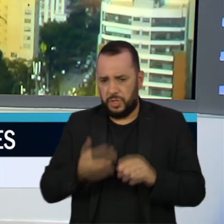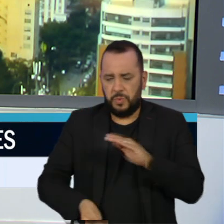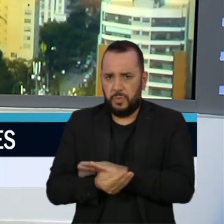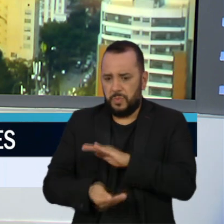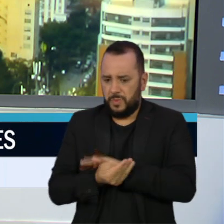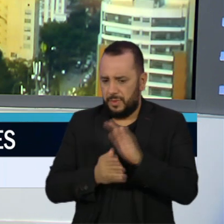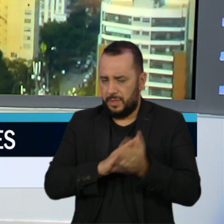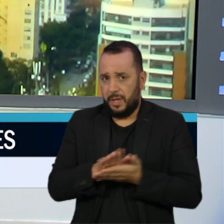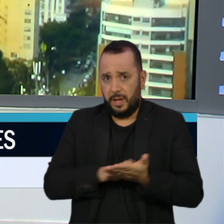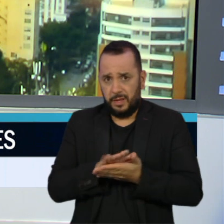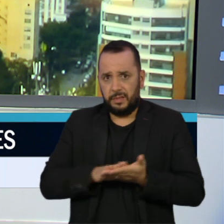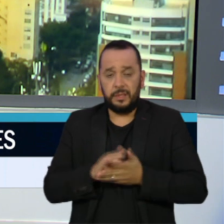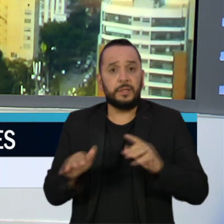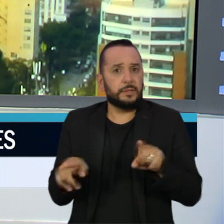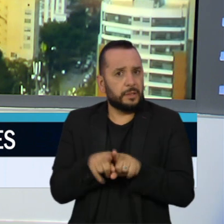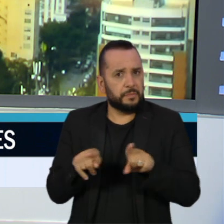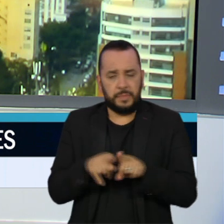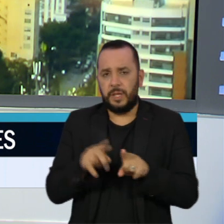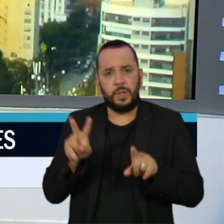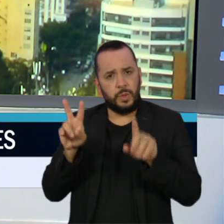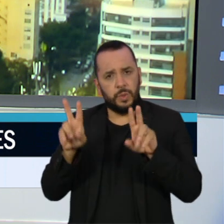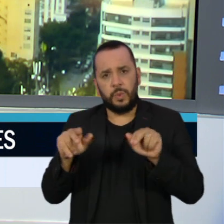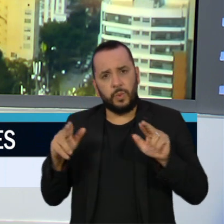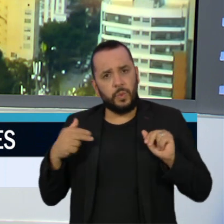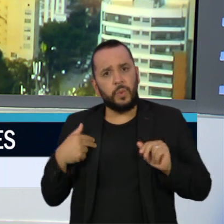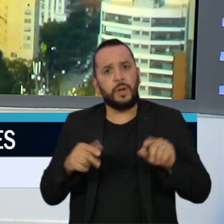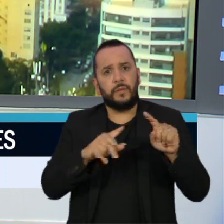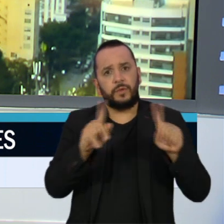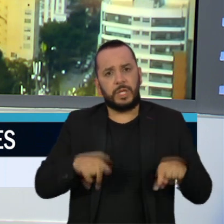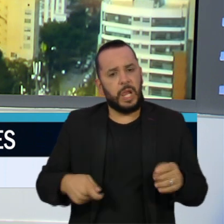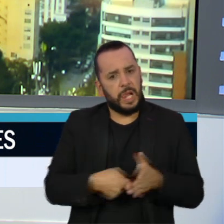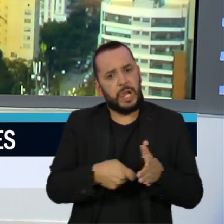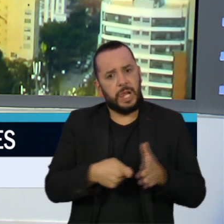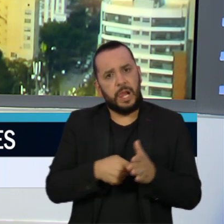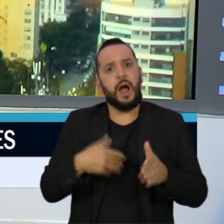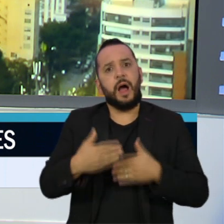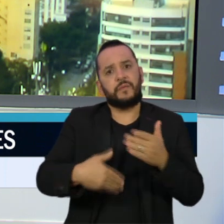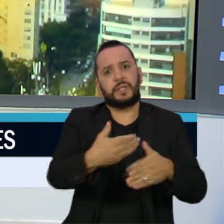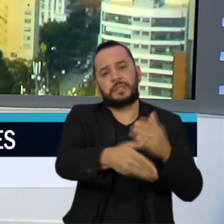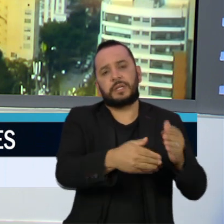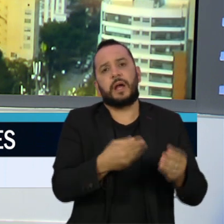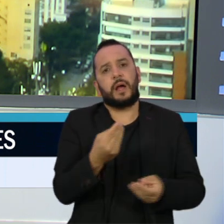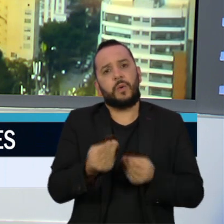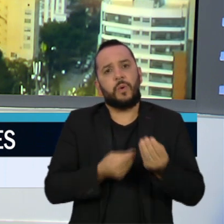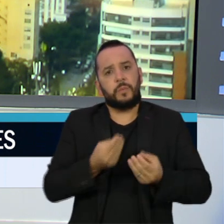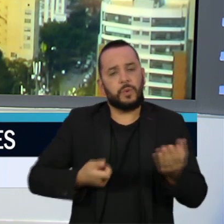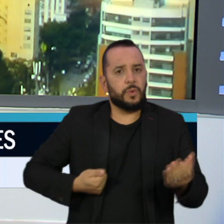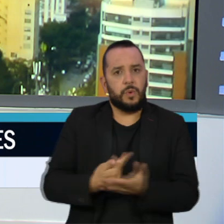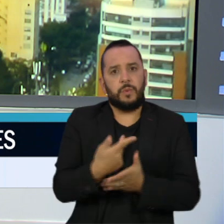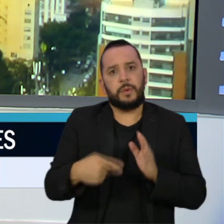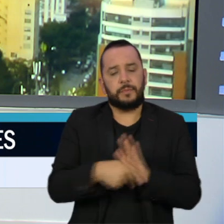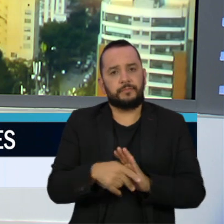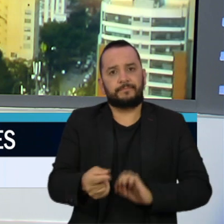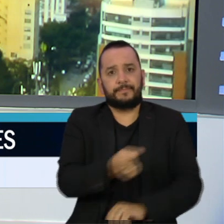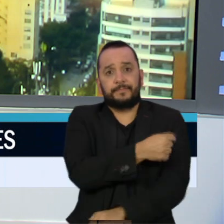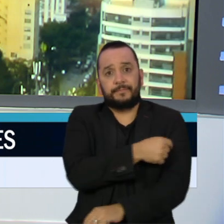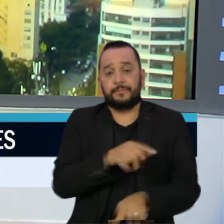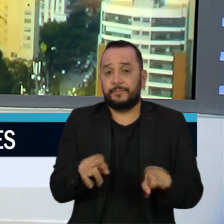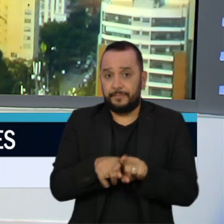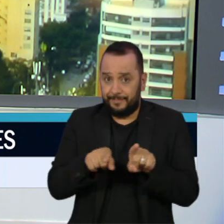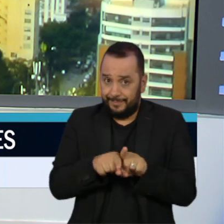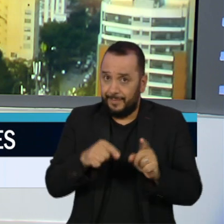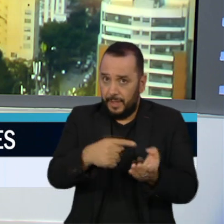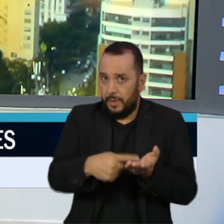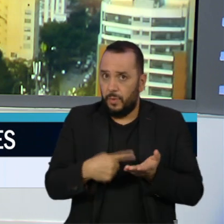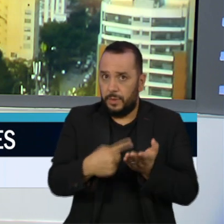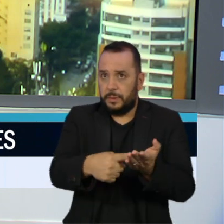ele também afirmou que nunca pressionou nenhum servidor para avançar o processo de aquisição de vacinas e que a negociação